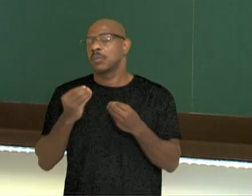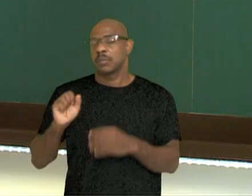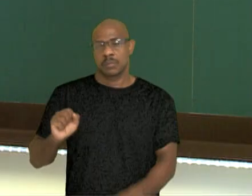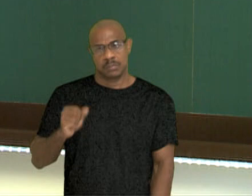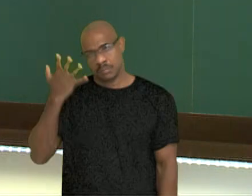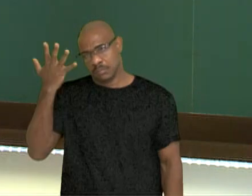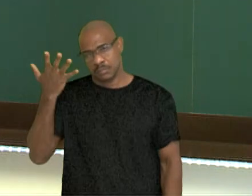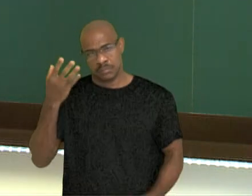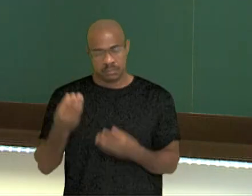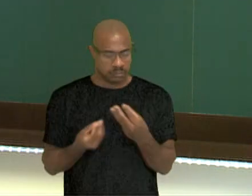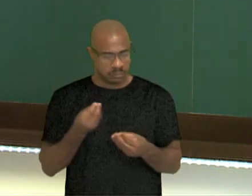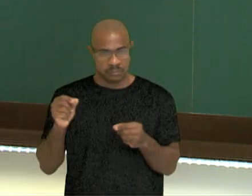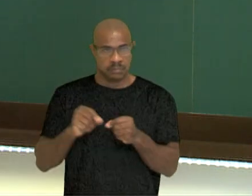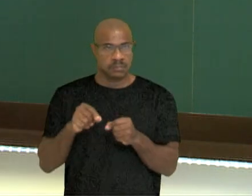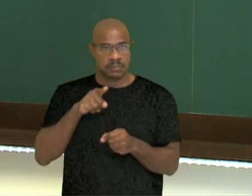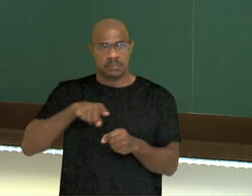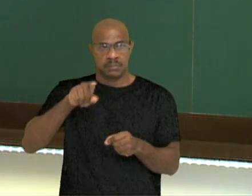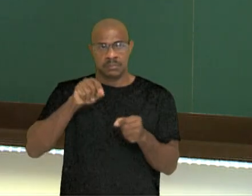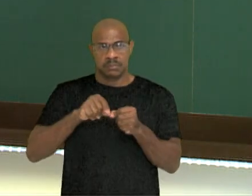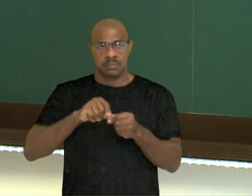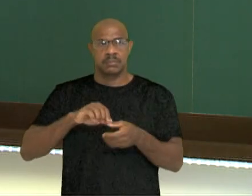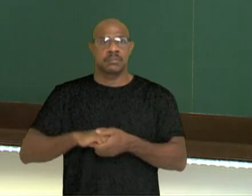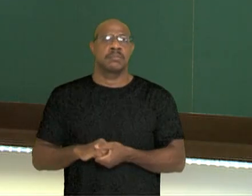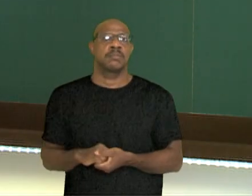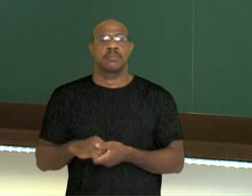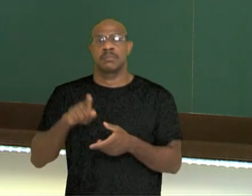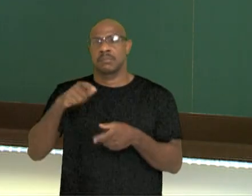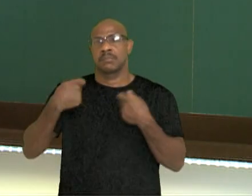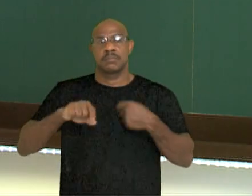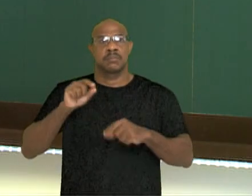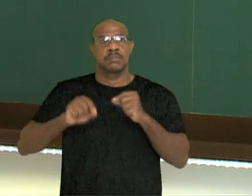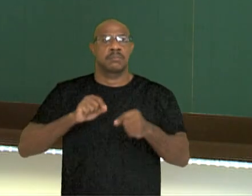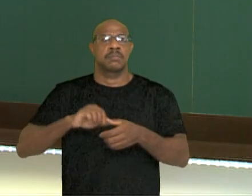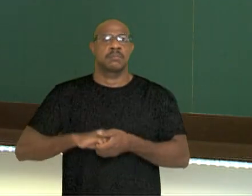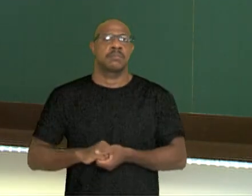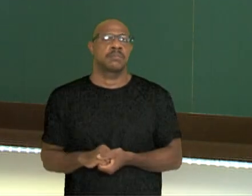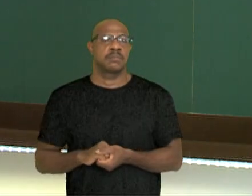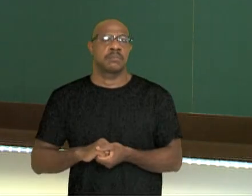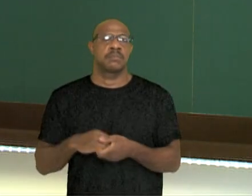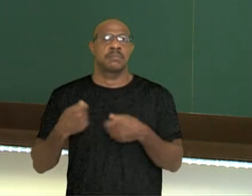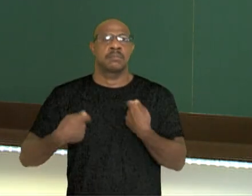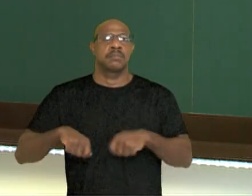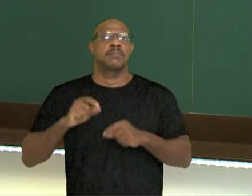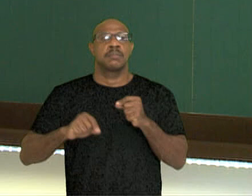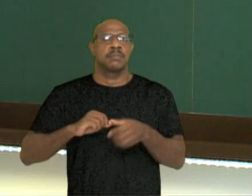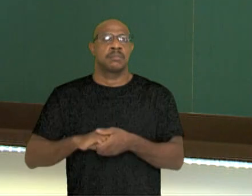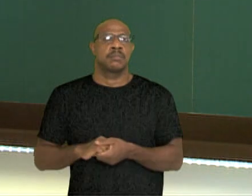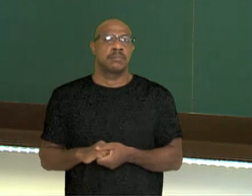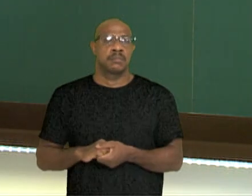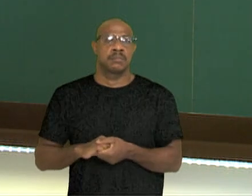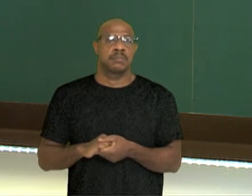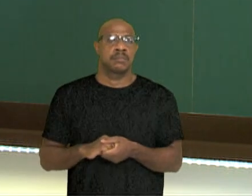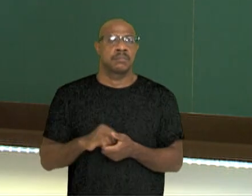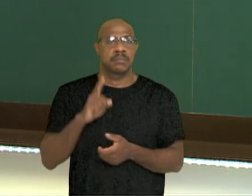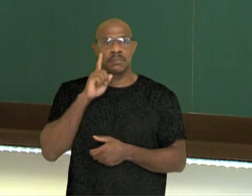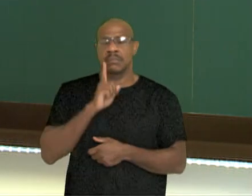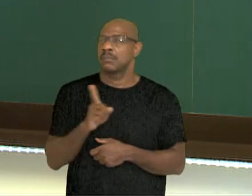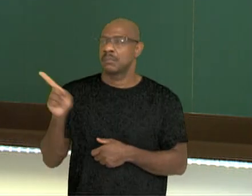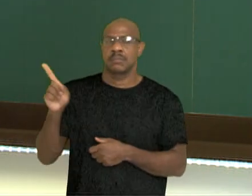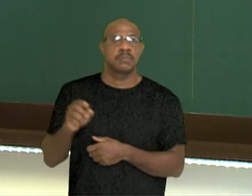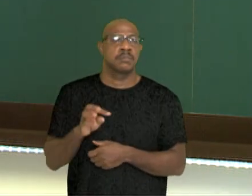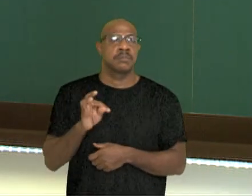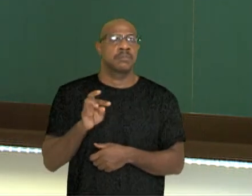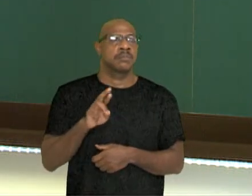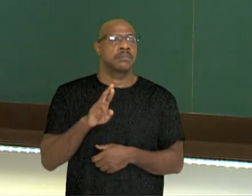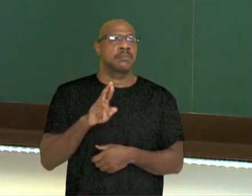constrói um teodolito caseiro. Para isso, o que você precisa? Você vai precisar de um transferidor, pode ser um